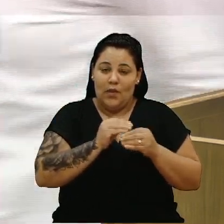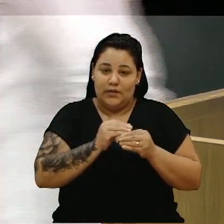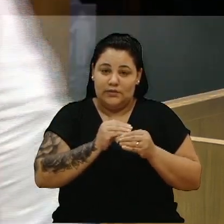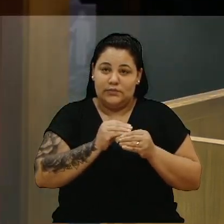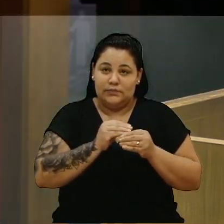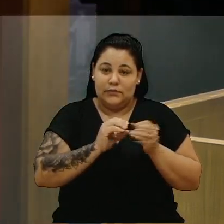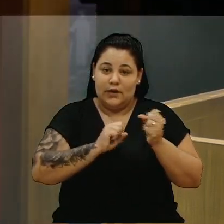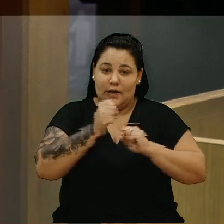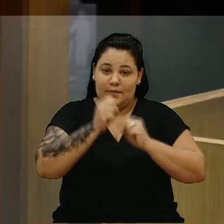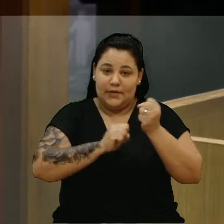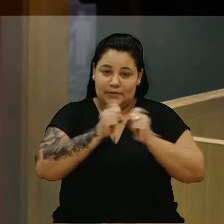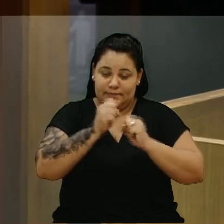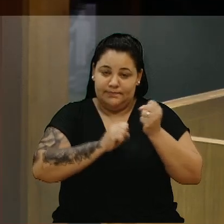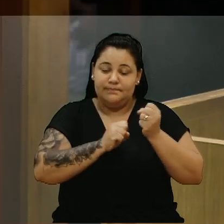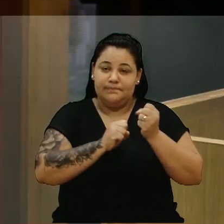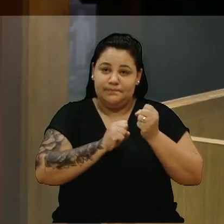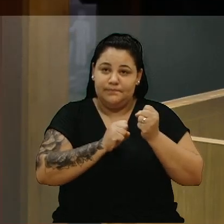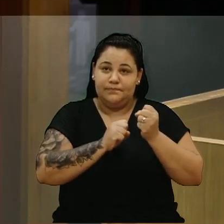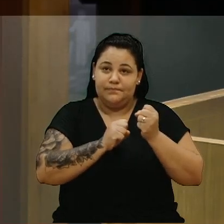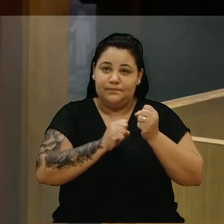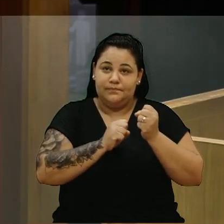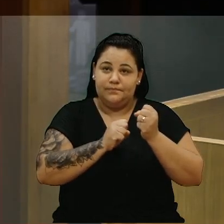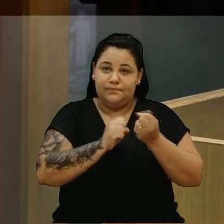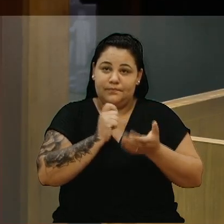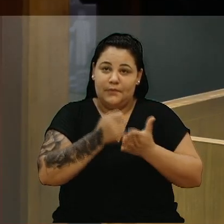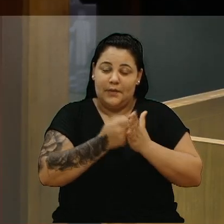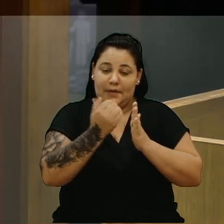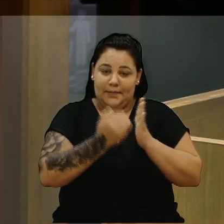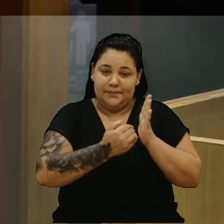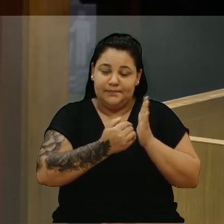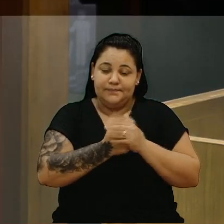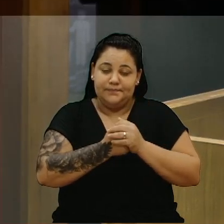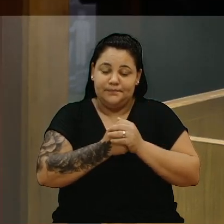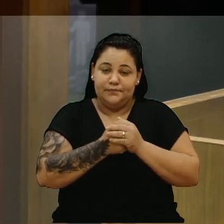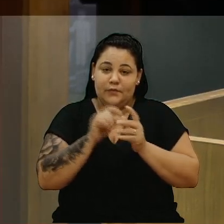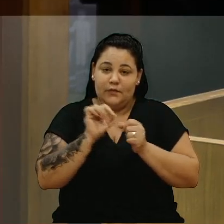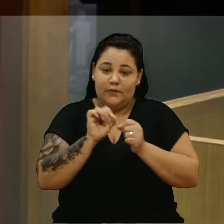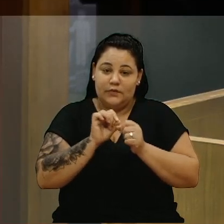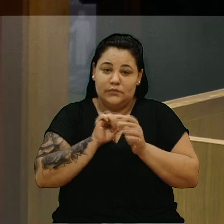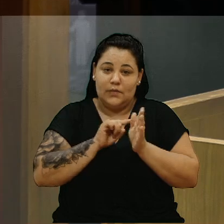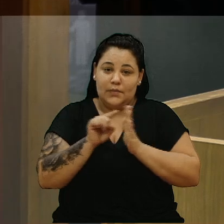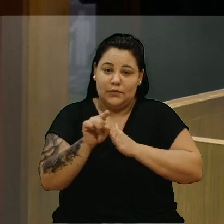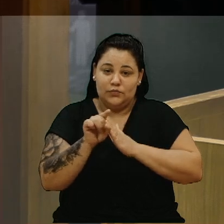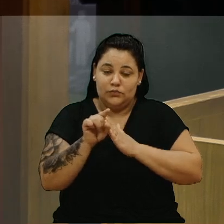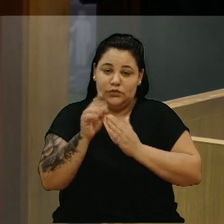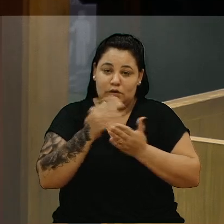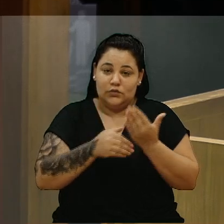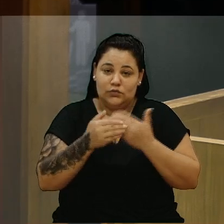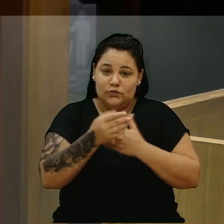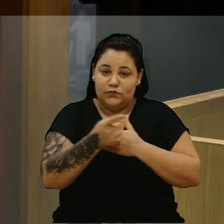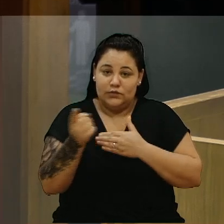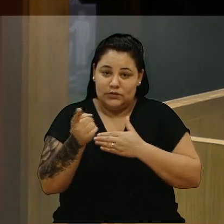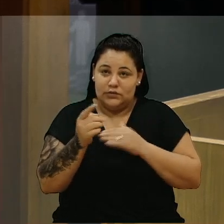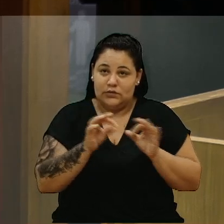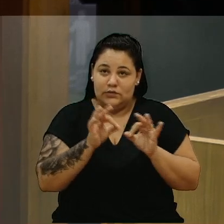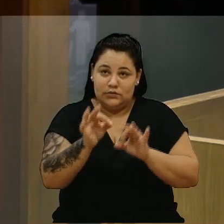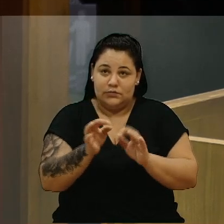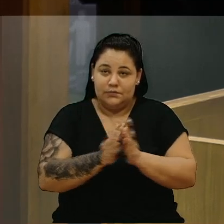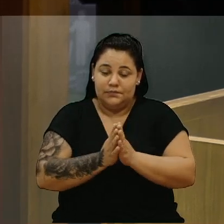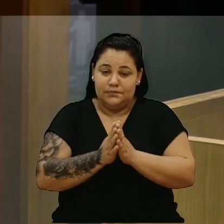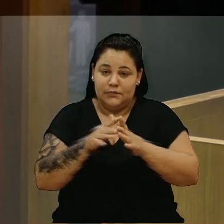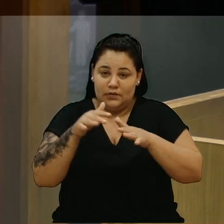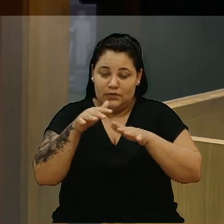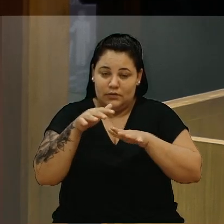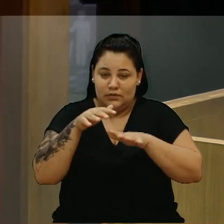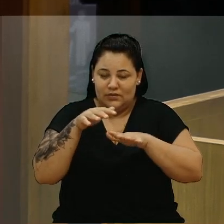transporte público. E aqui eu faço uma pergunta a todos os parlamentares e a você que nos assiste. Transporte